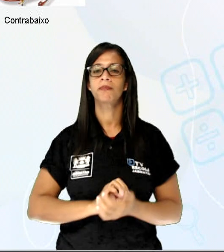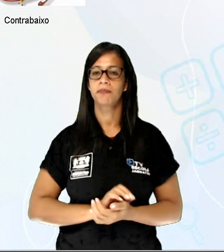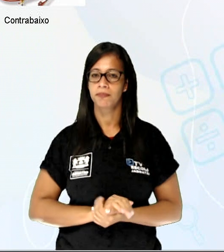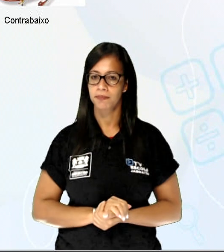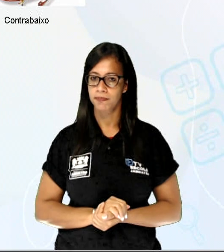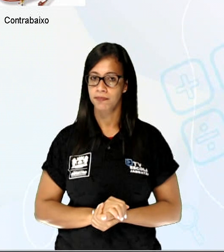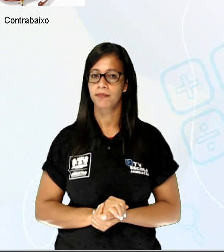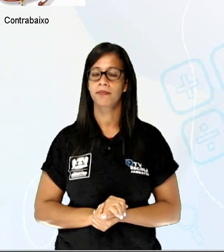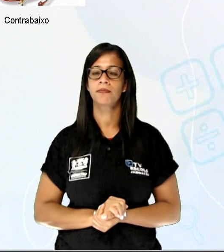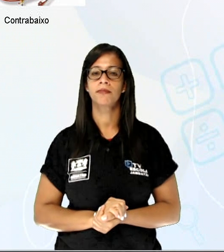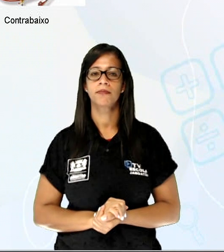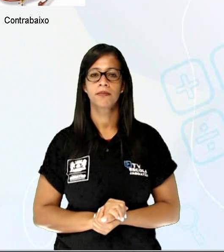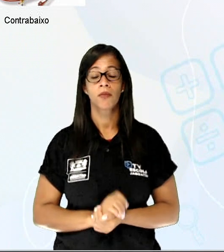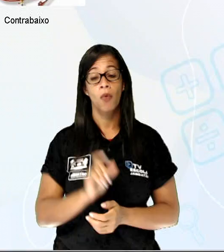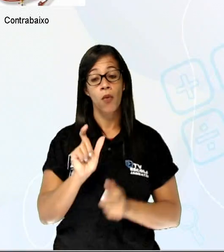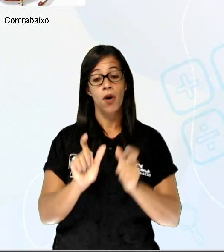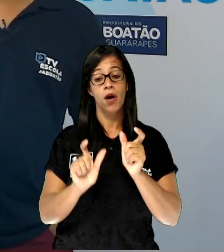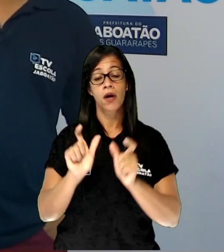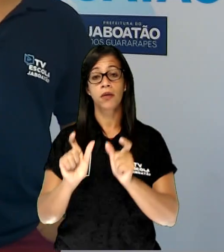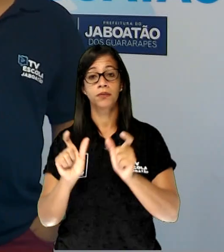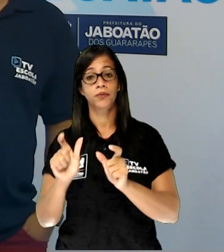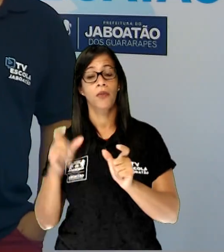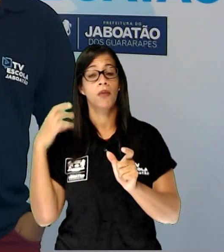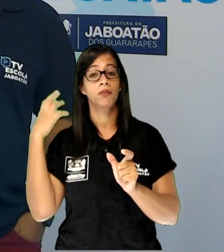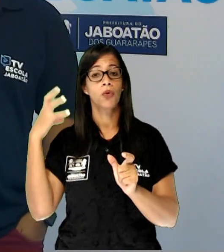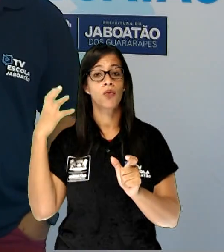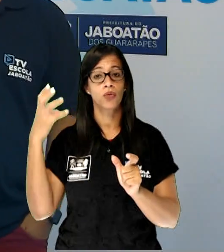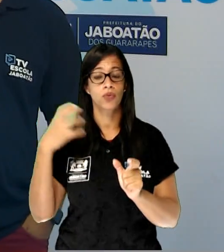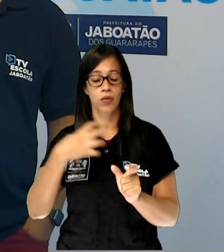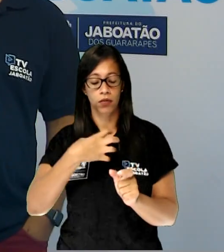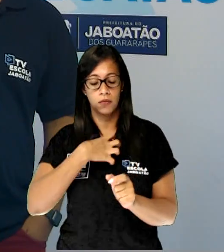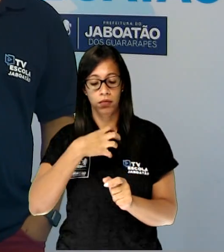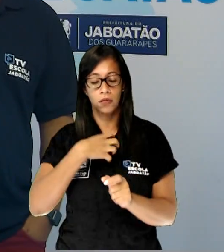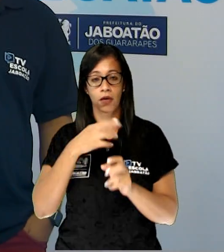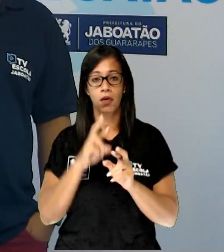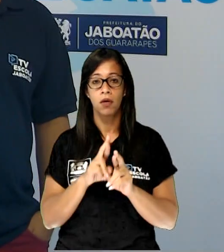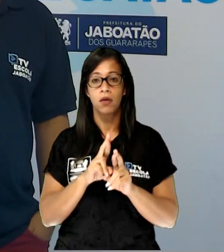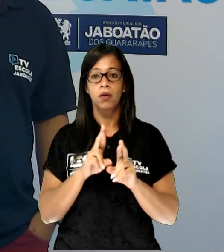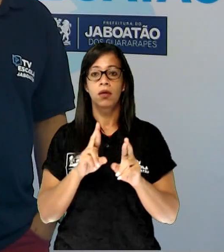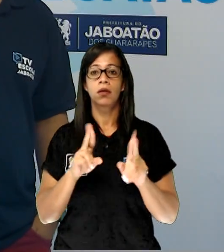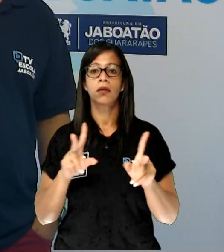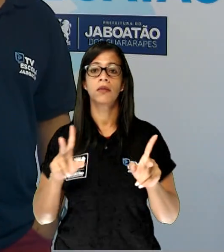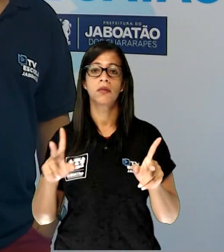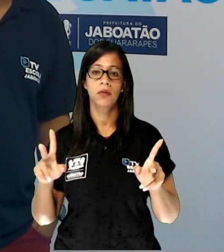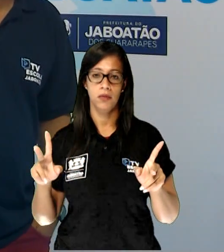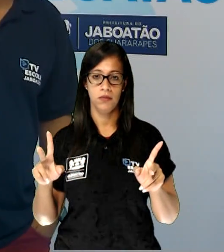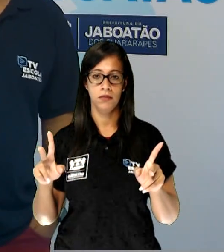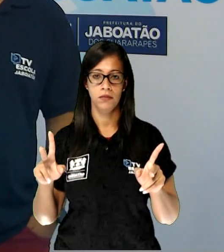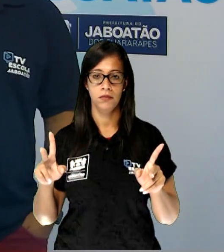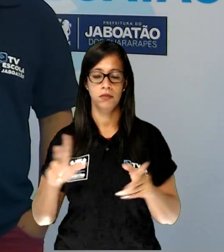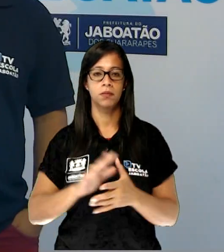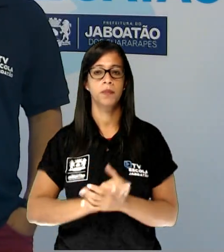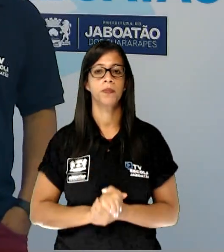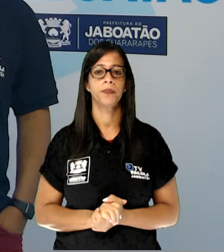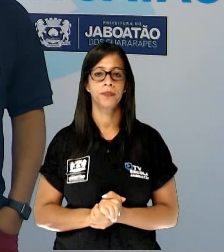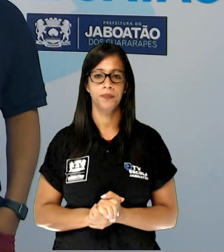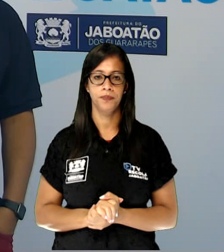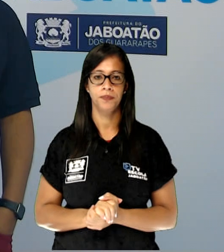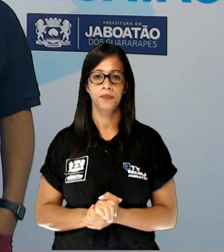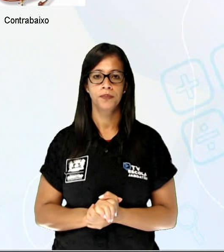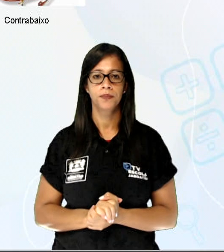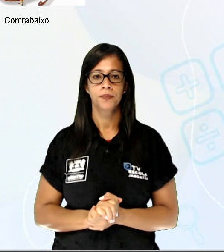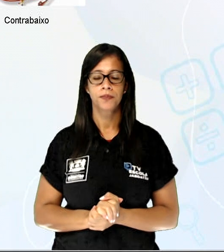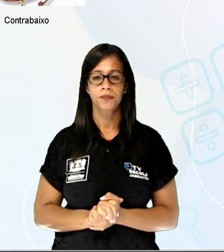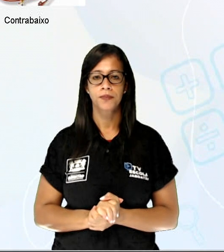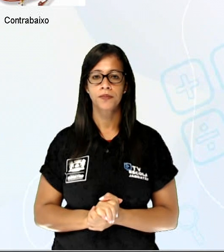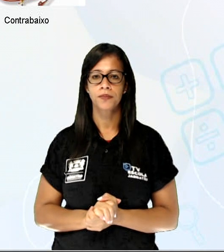Notem que a cada instrumento o som, a sonoridade, ela vai ficando cada vez mais grave, né? Agora vamos